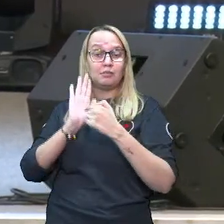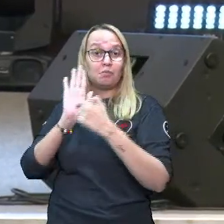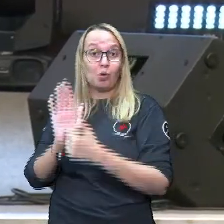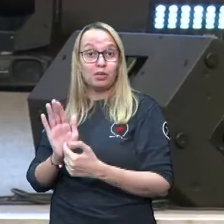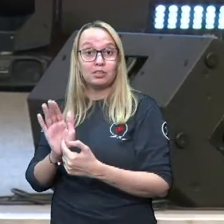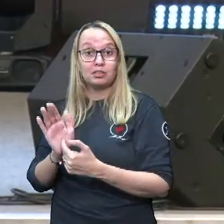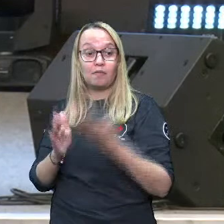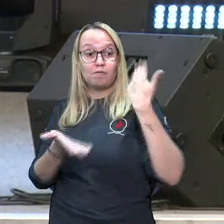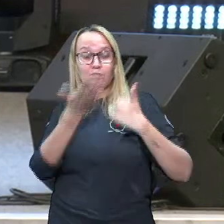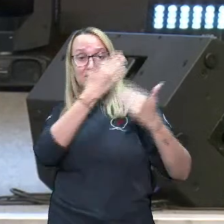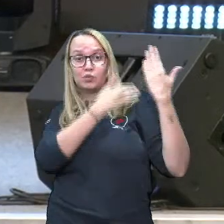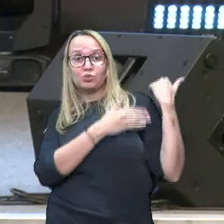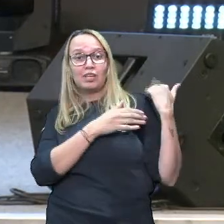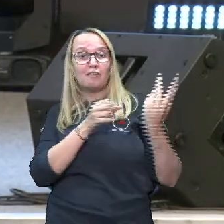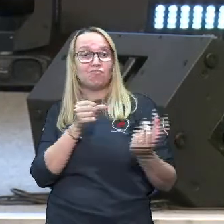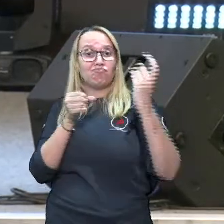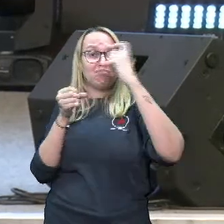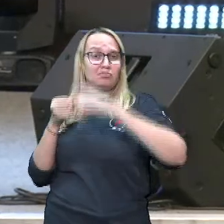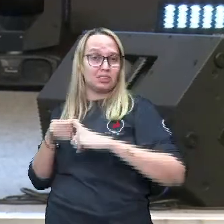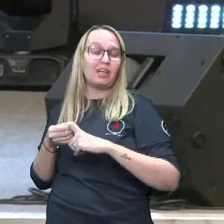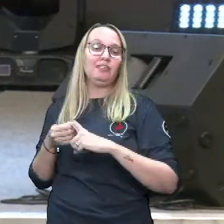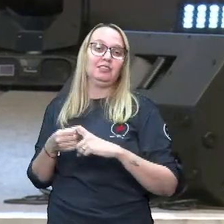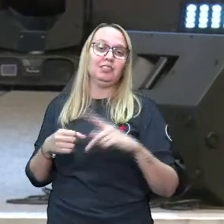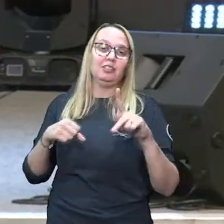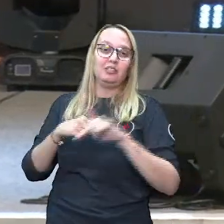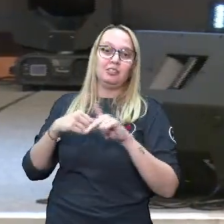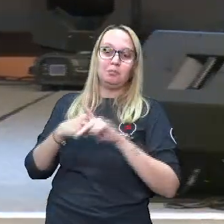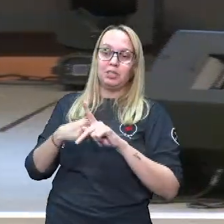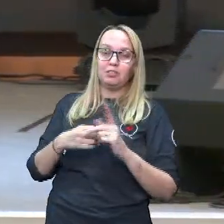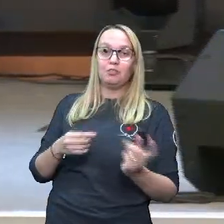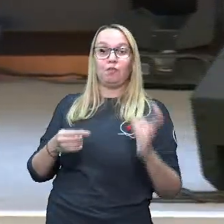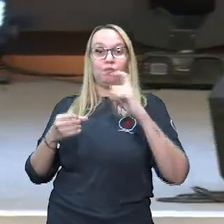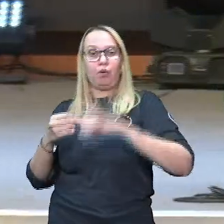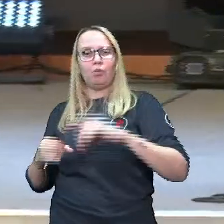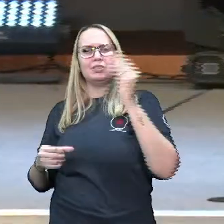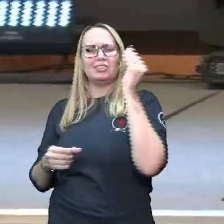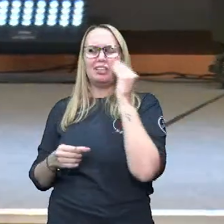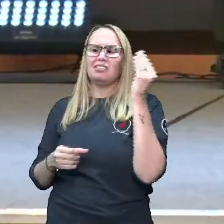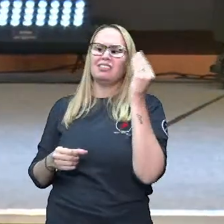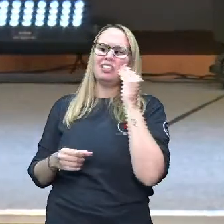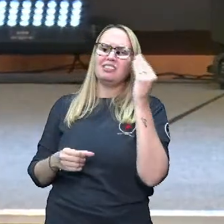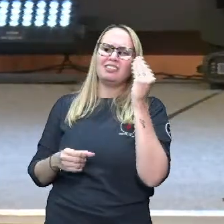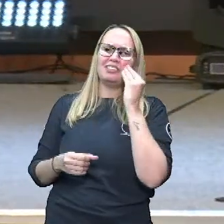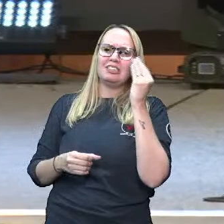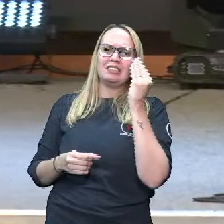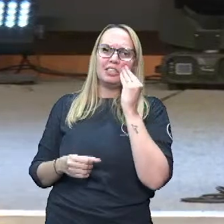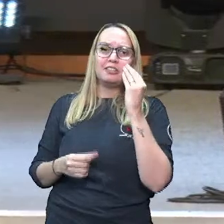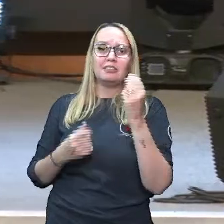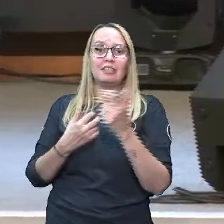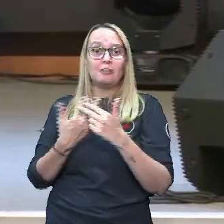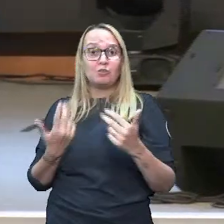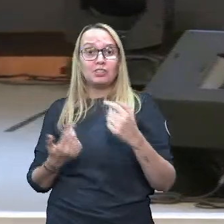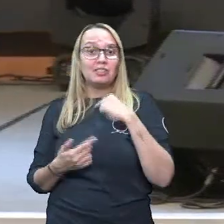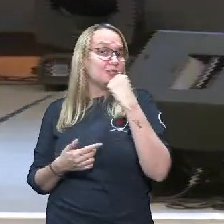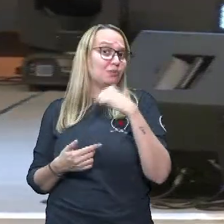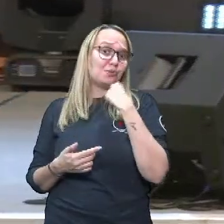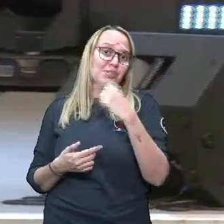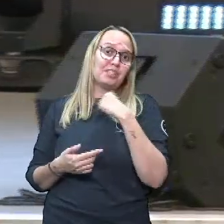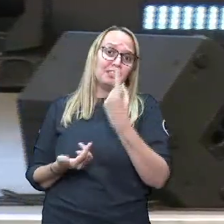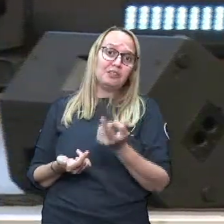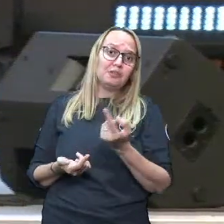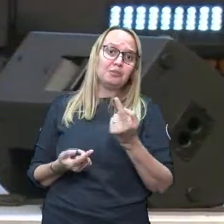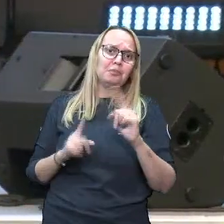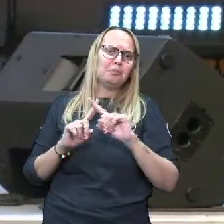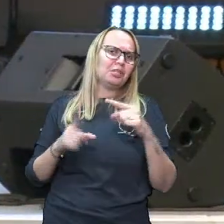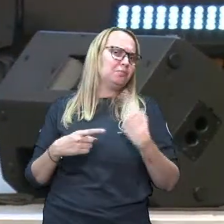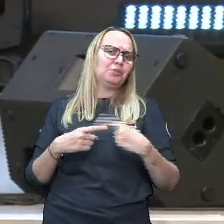retroceder. E a Bíblia diz que ele volta e passa a noite inteira tentando fazer de novo aquilo que ele tentou fazer lá atrás e não pegou nada. É óbvio que não pegou. É claro que não